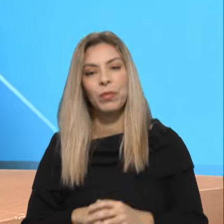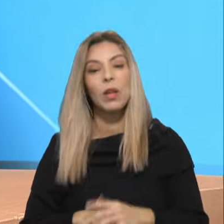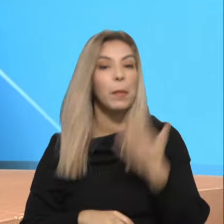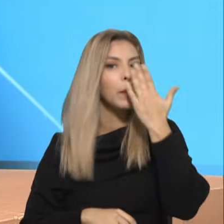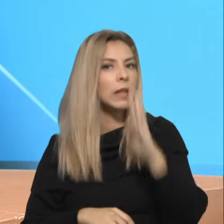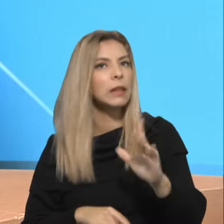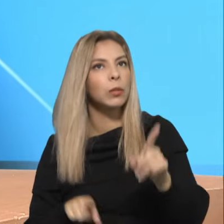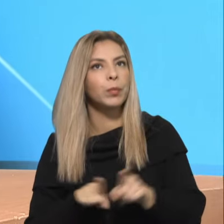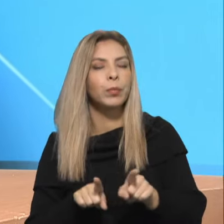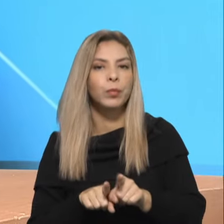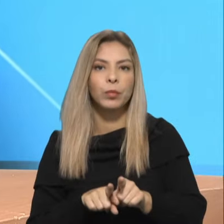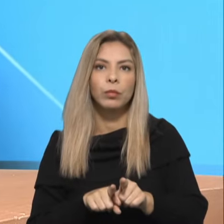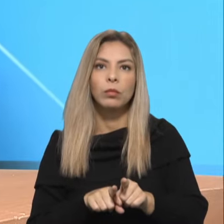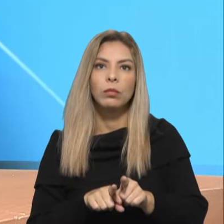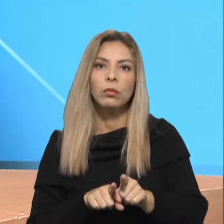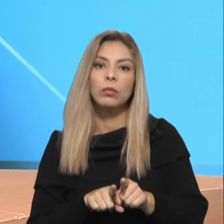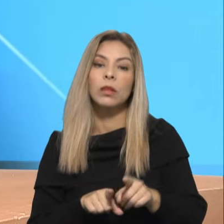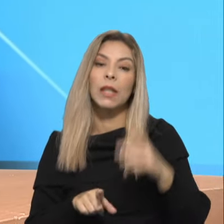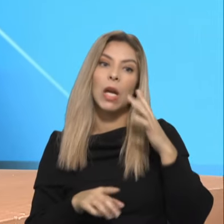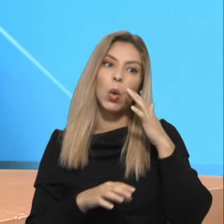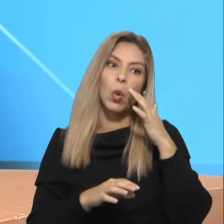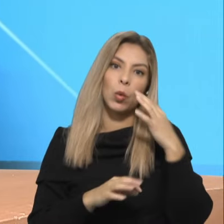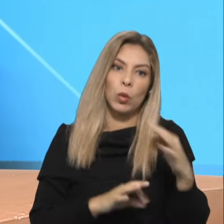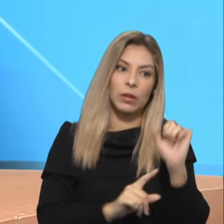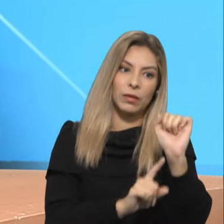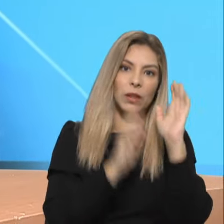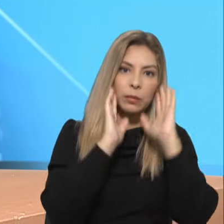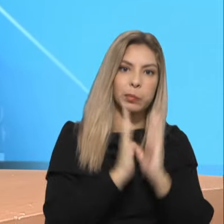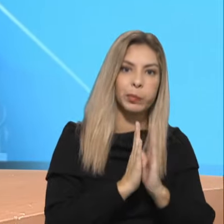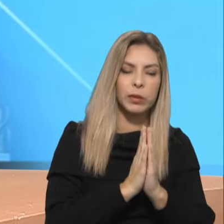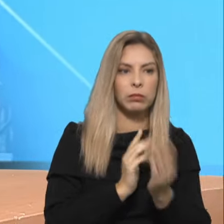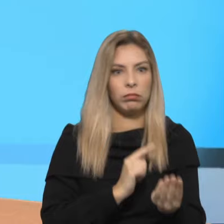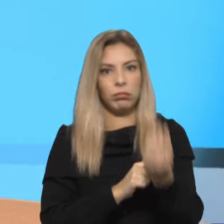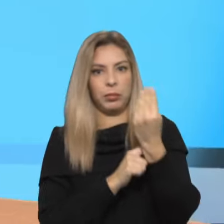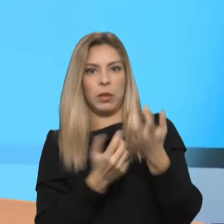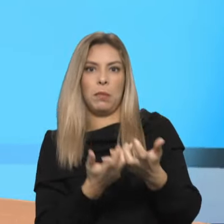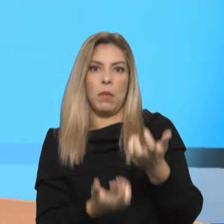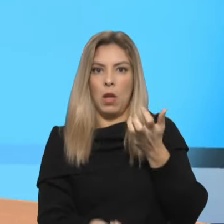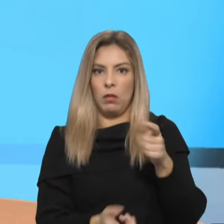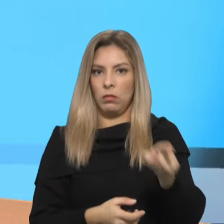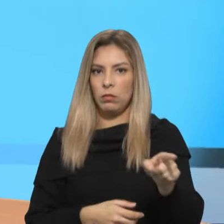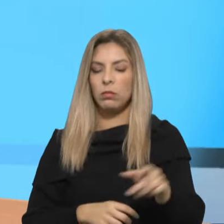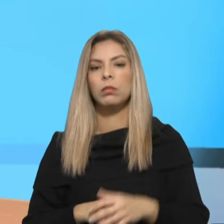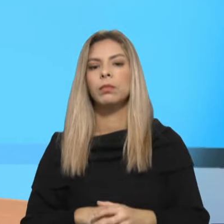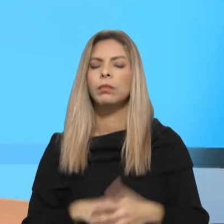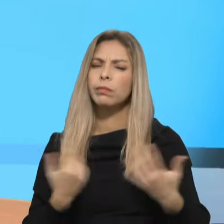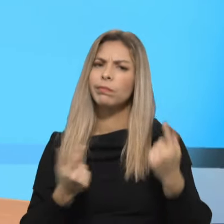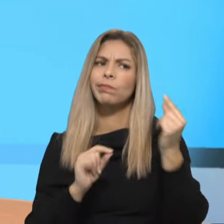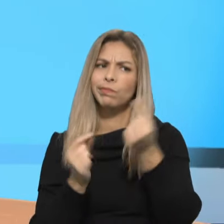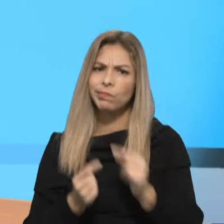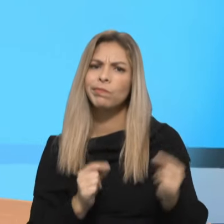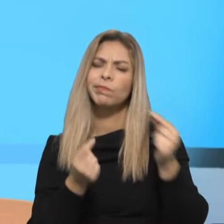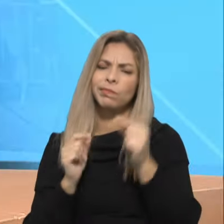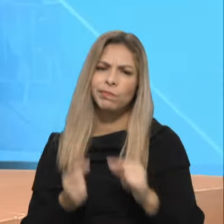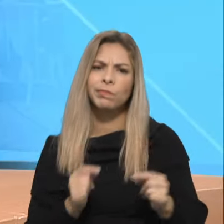vincular esta natureza de Maria a uma situação de uma santidade extraordinária. E, portanto, a discussão foi sendo feita na medida